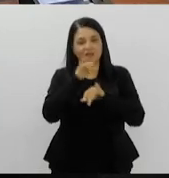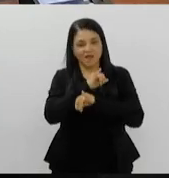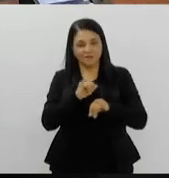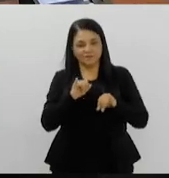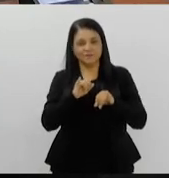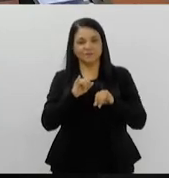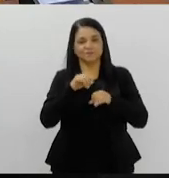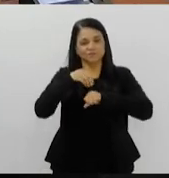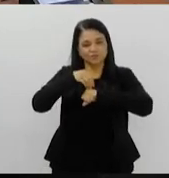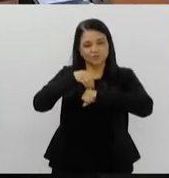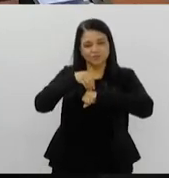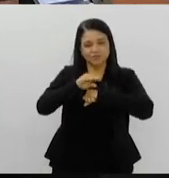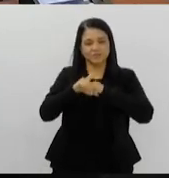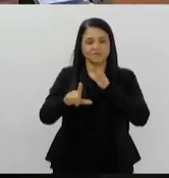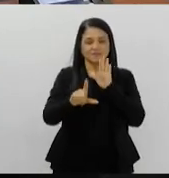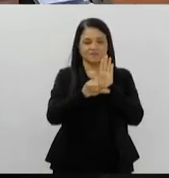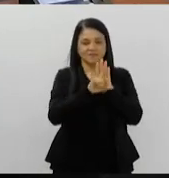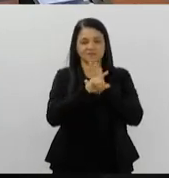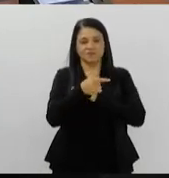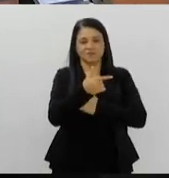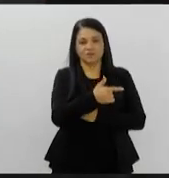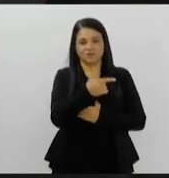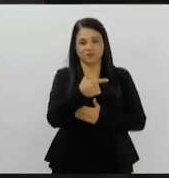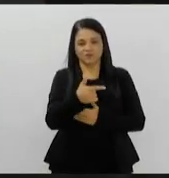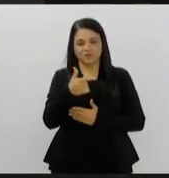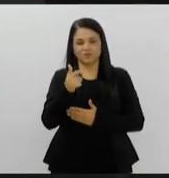Anuncio indicação legislativa número